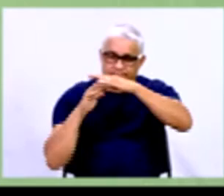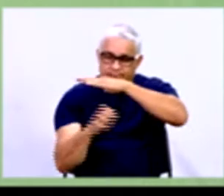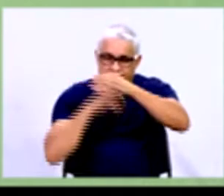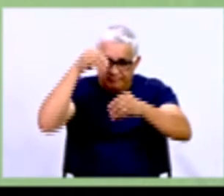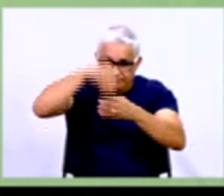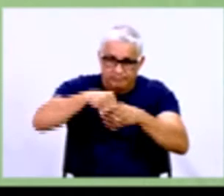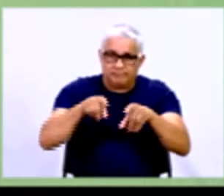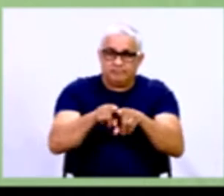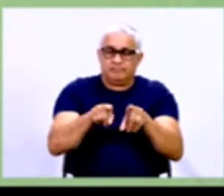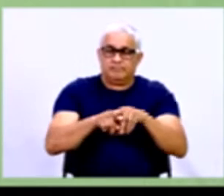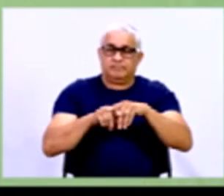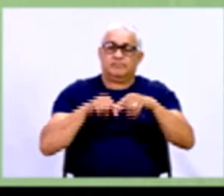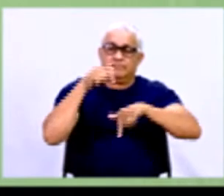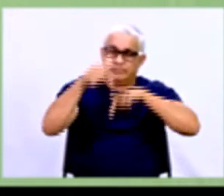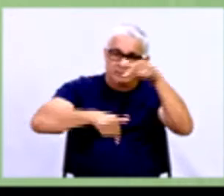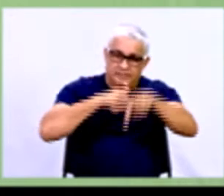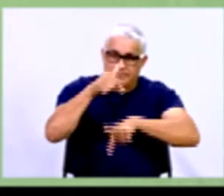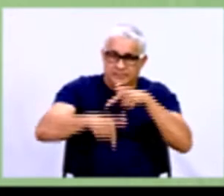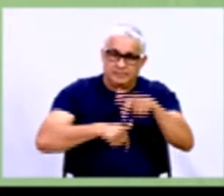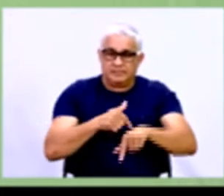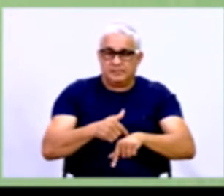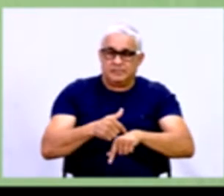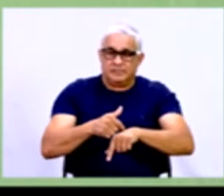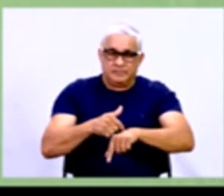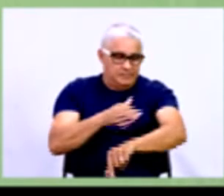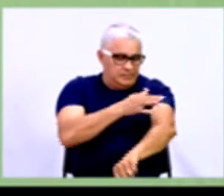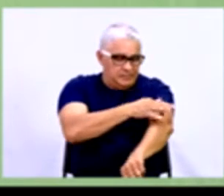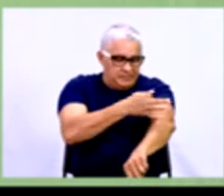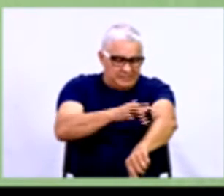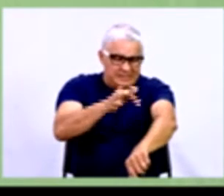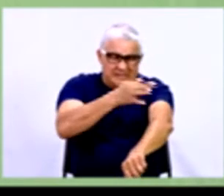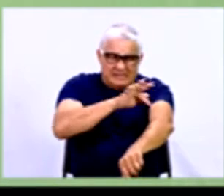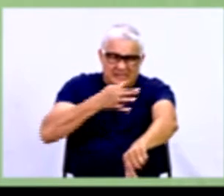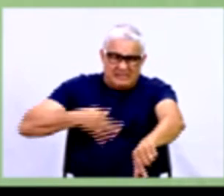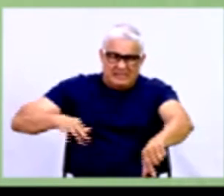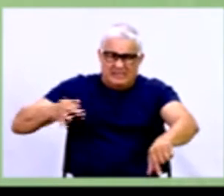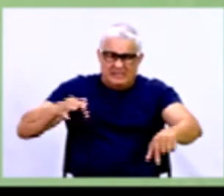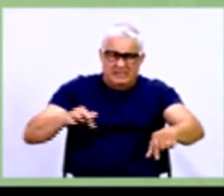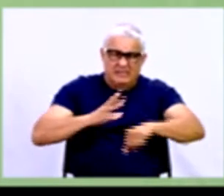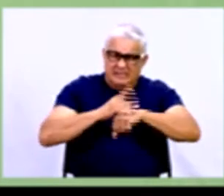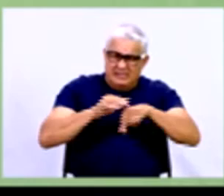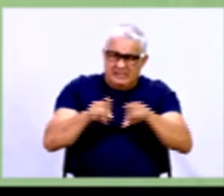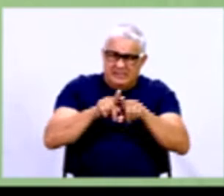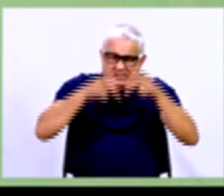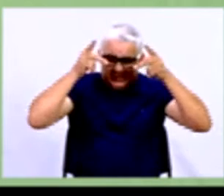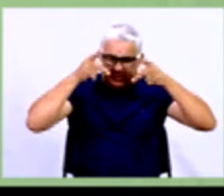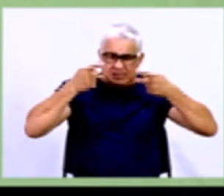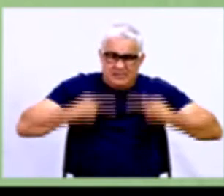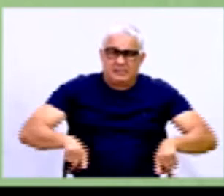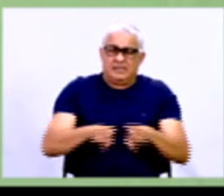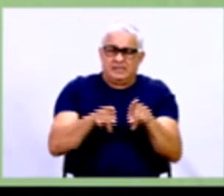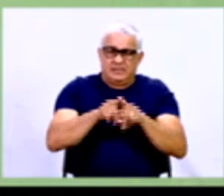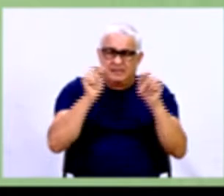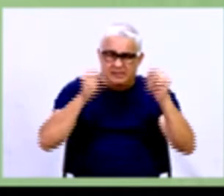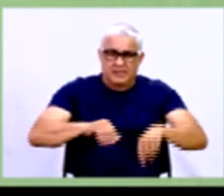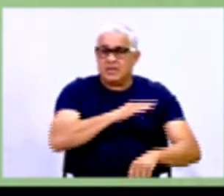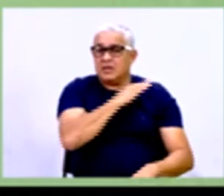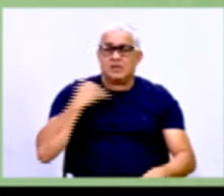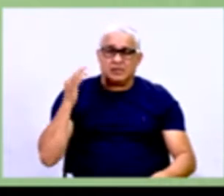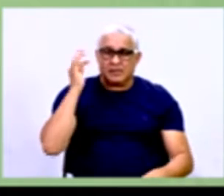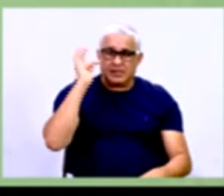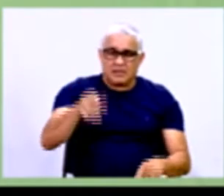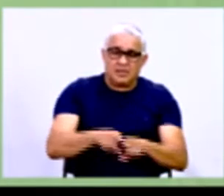pelo exercício do trabalho, provocando lesão corporal ou perturbação funcional que cause morte